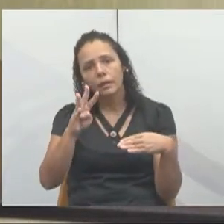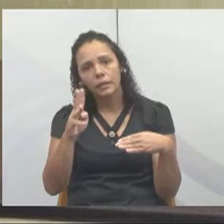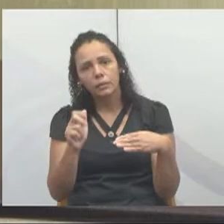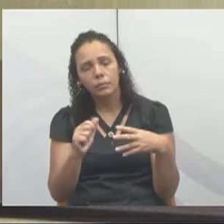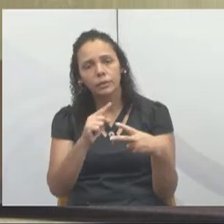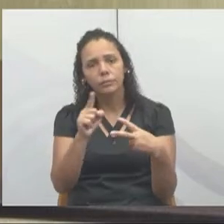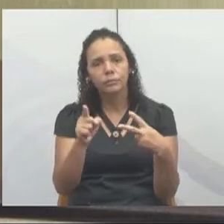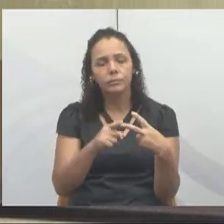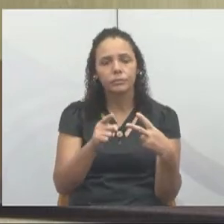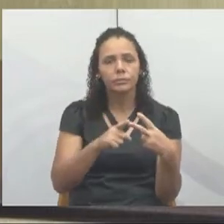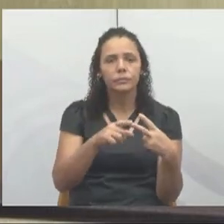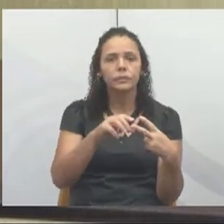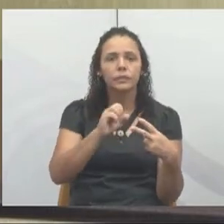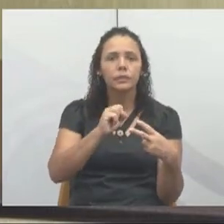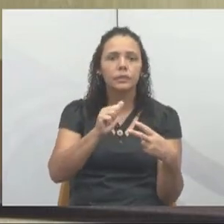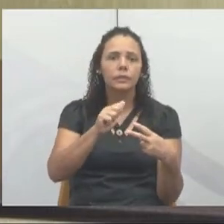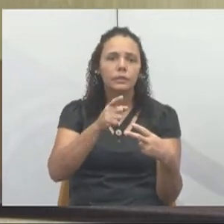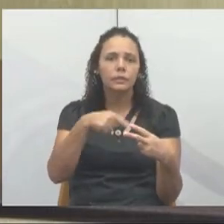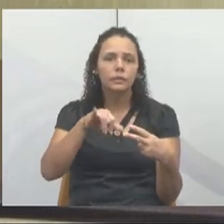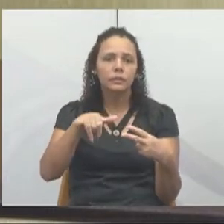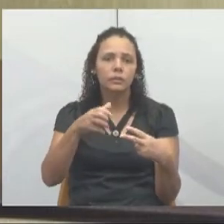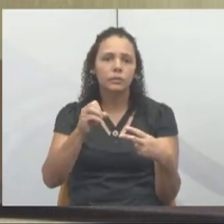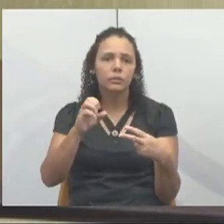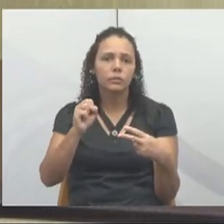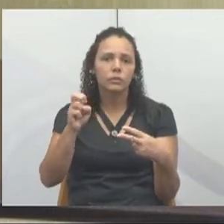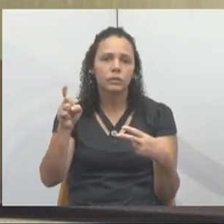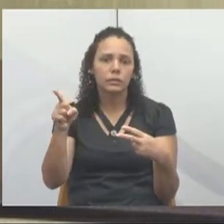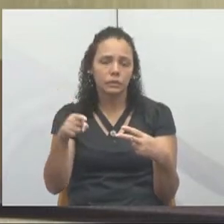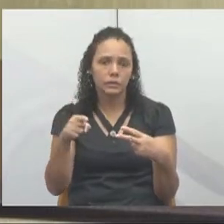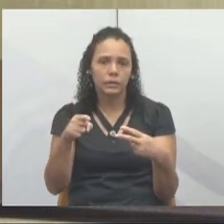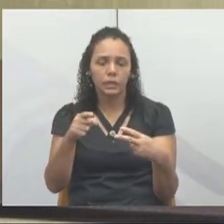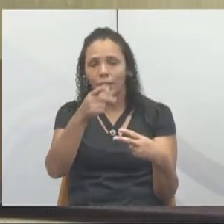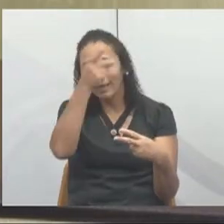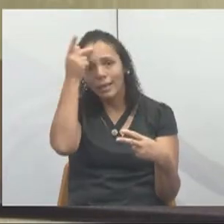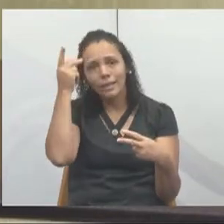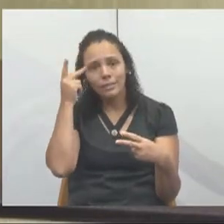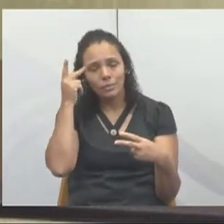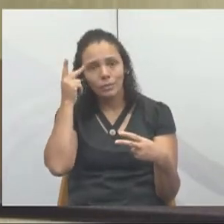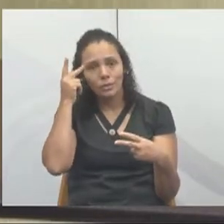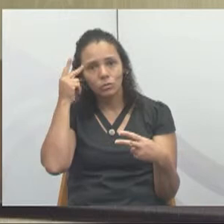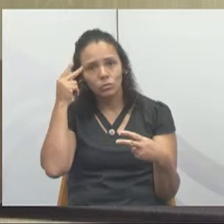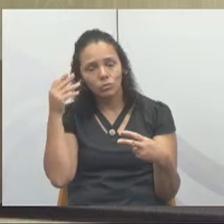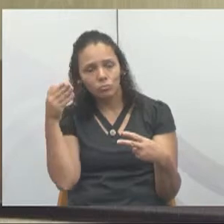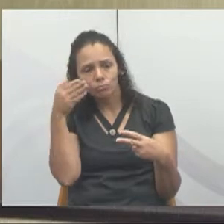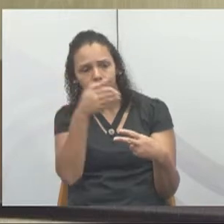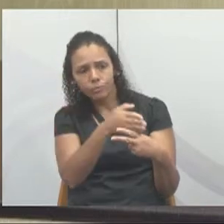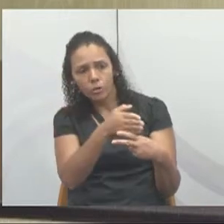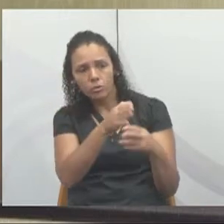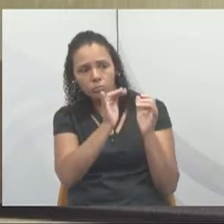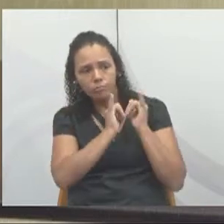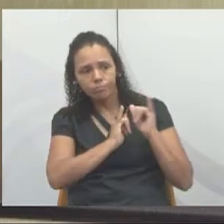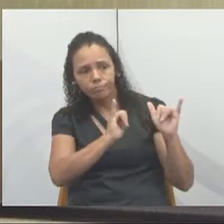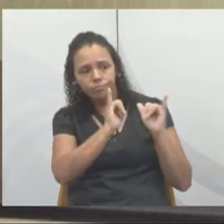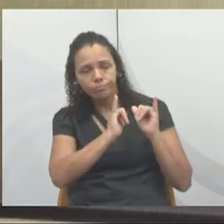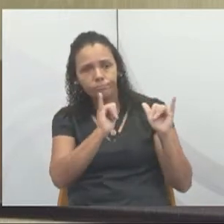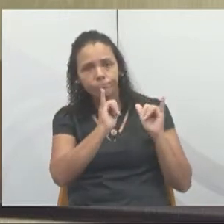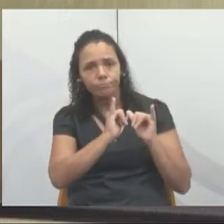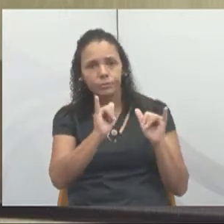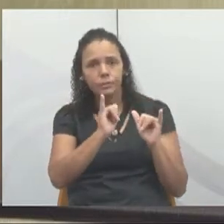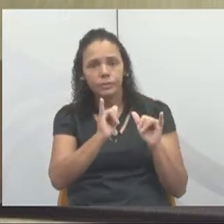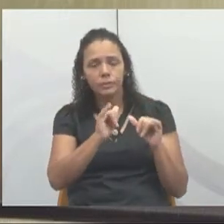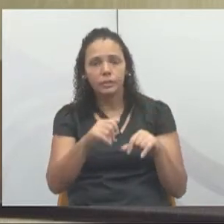passaram no Jardim São José, os agentes da saúde passaram anunciando.